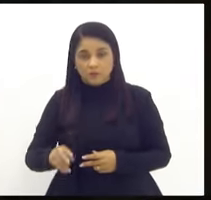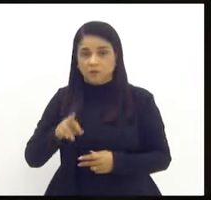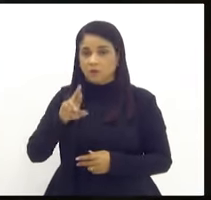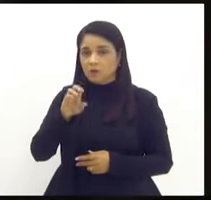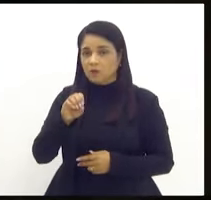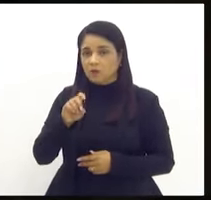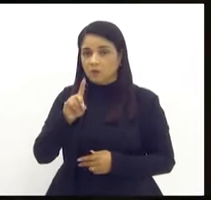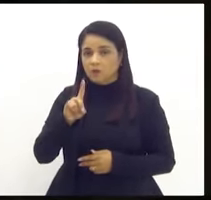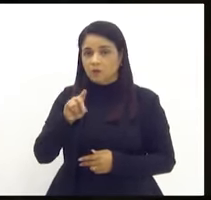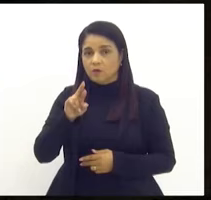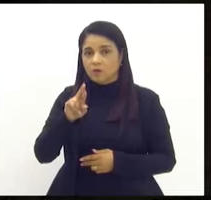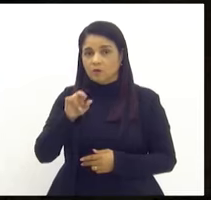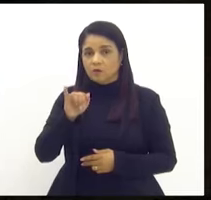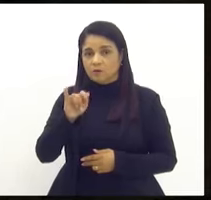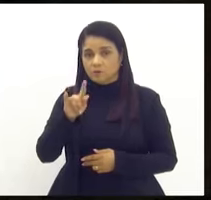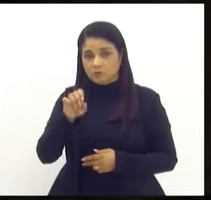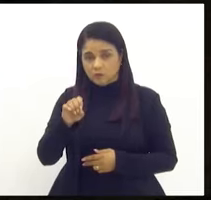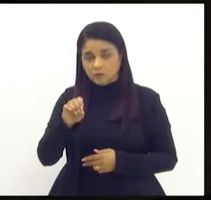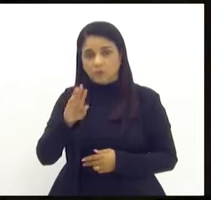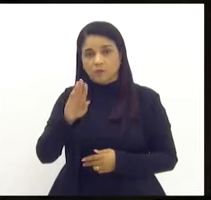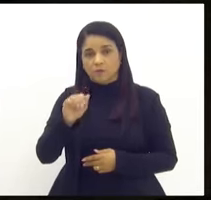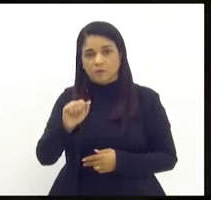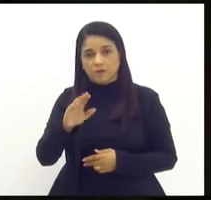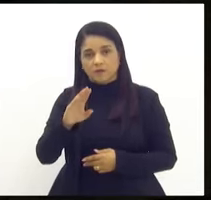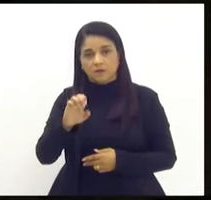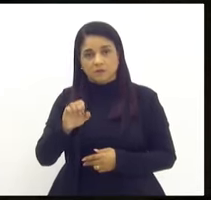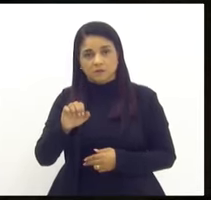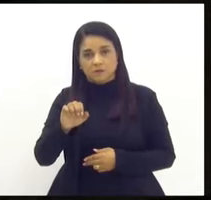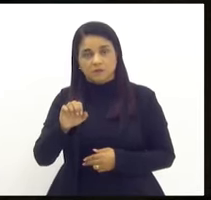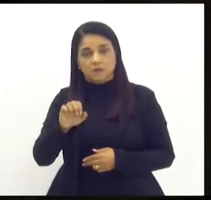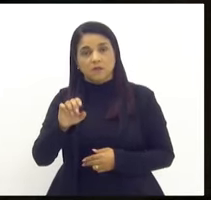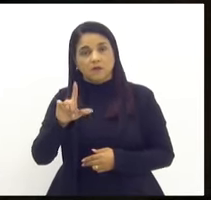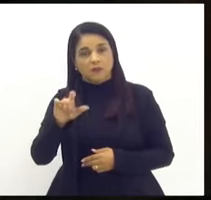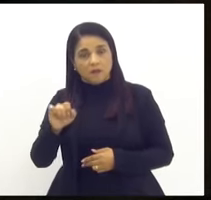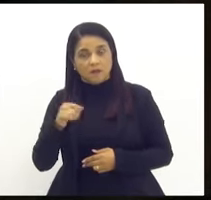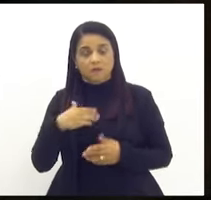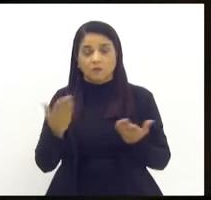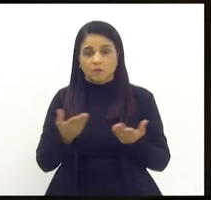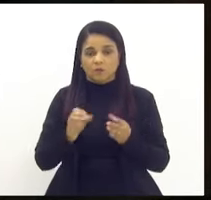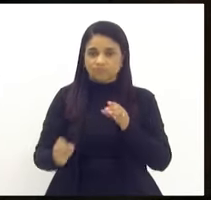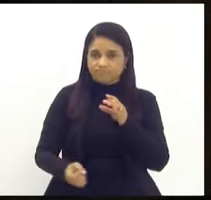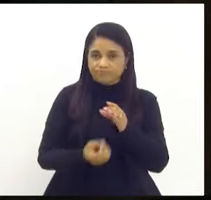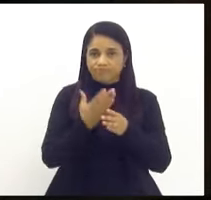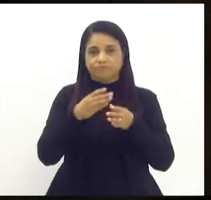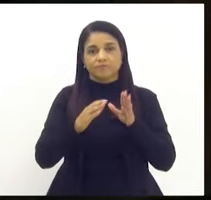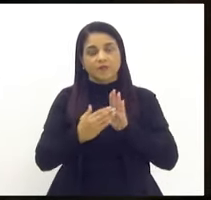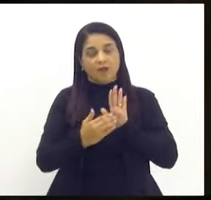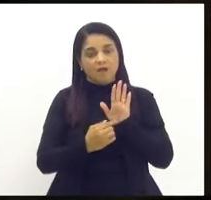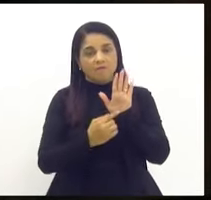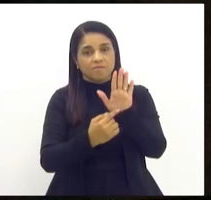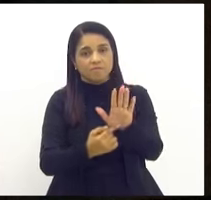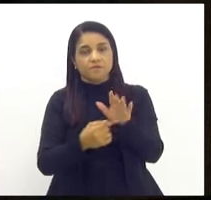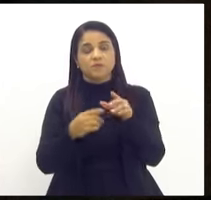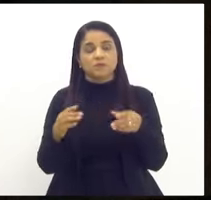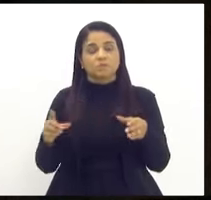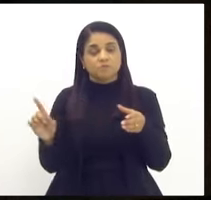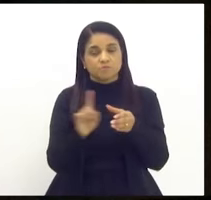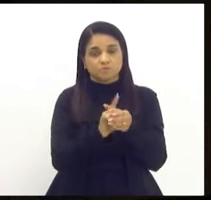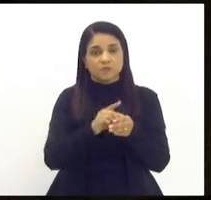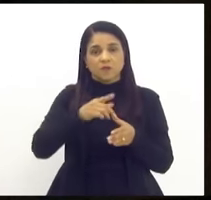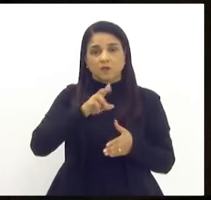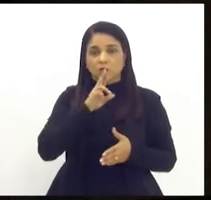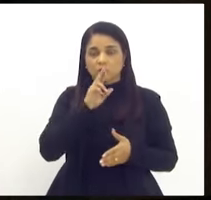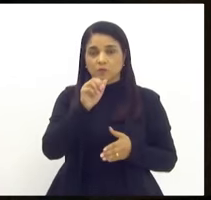barcel Nós instalamos hoje a frente parlamentar composta pelo Deputado Rodrigo amor Deputado Luiz Paulo